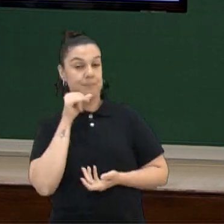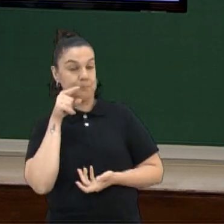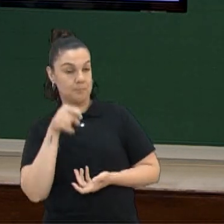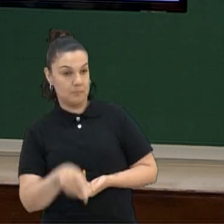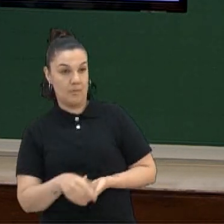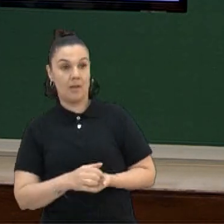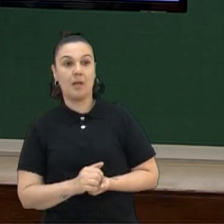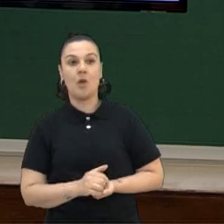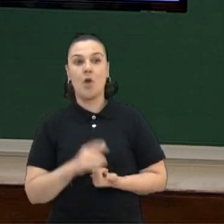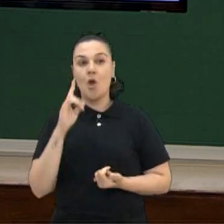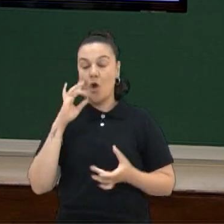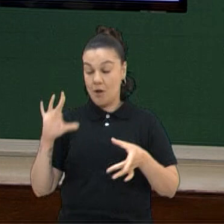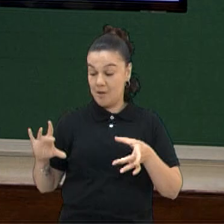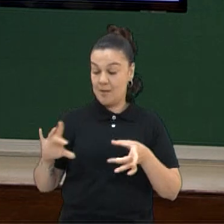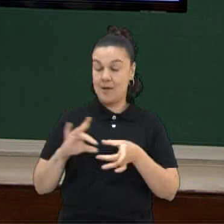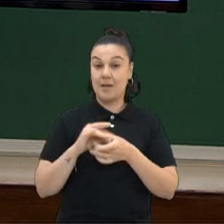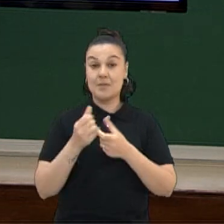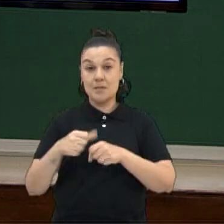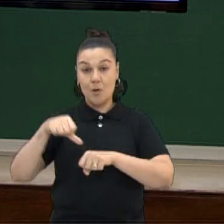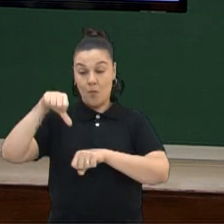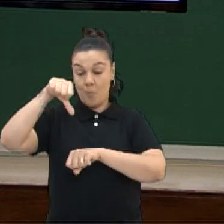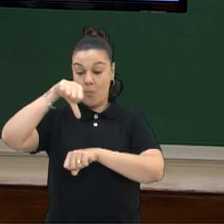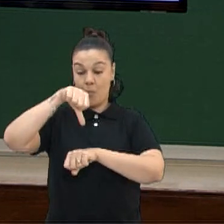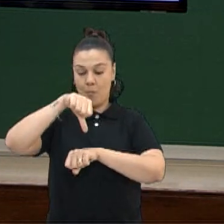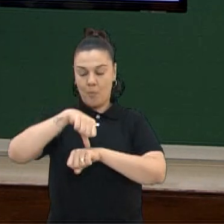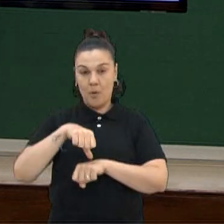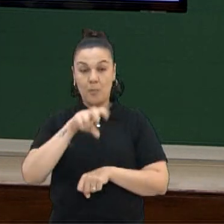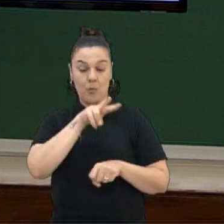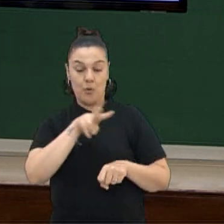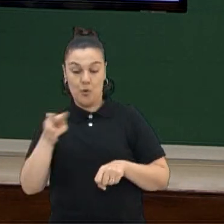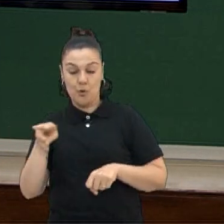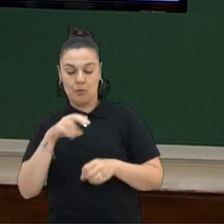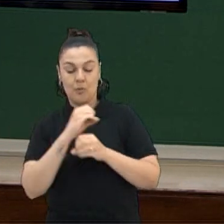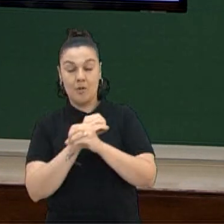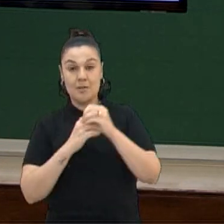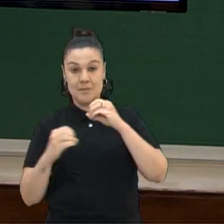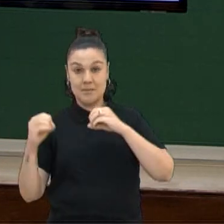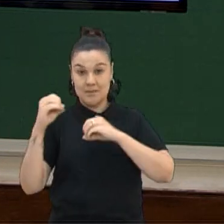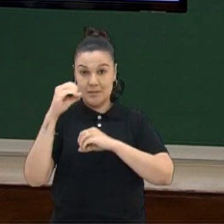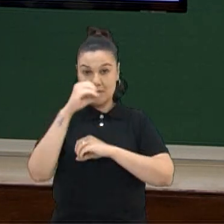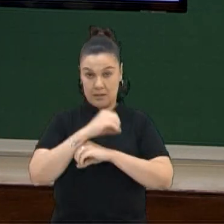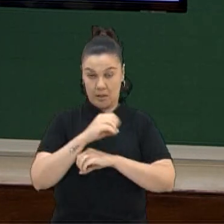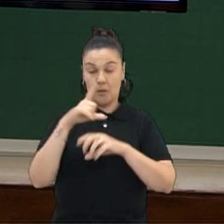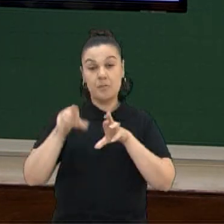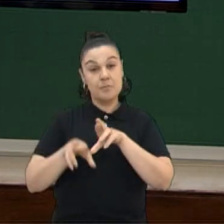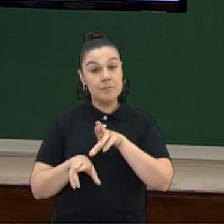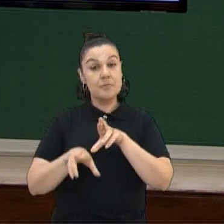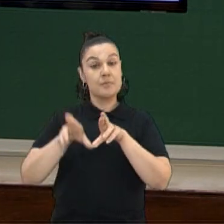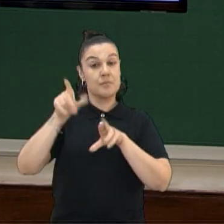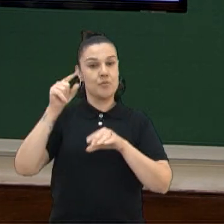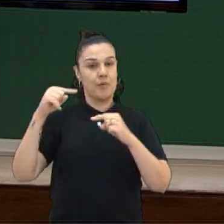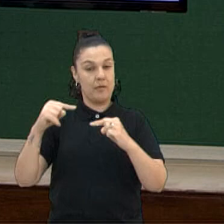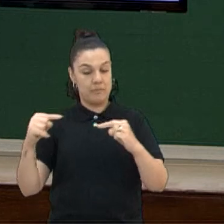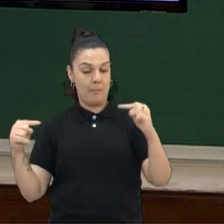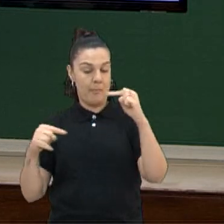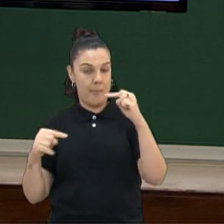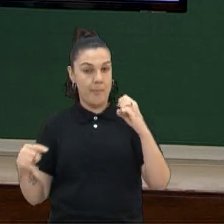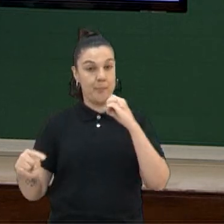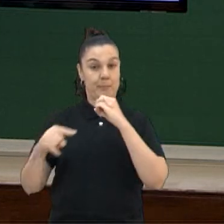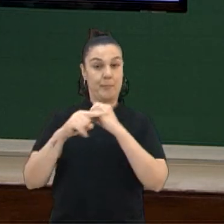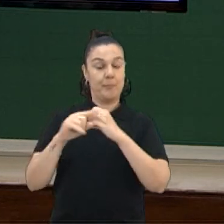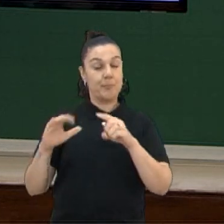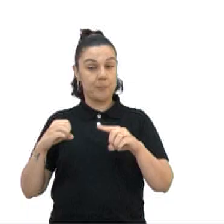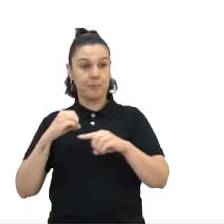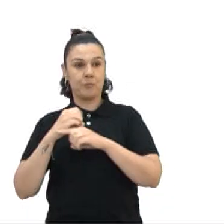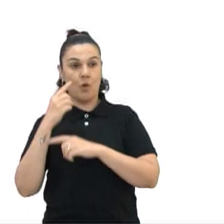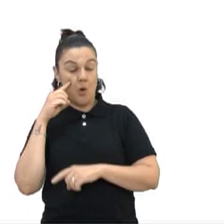uma ligação covalente polar é quando tenho dois átomos que têm diferença na sua eletronegatividade. No